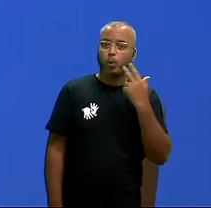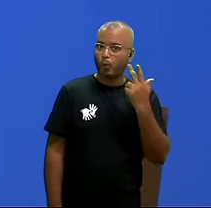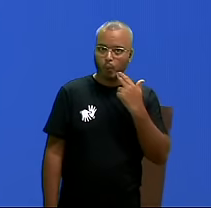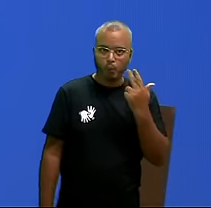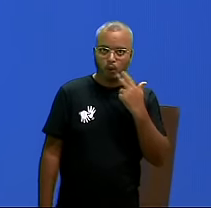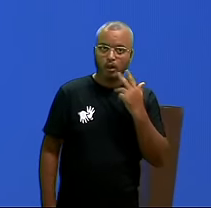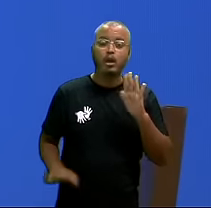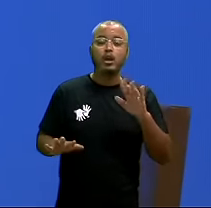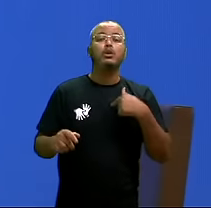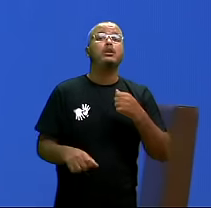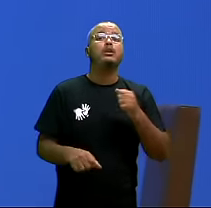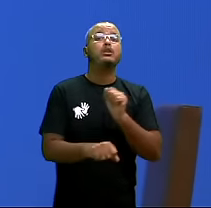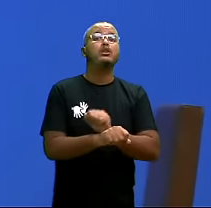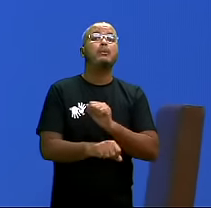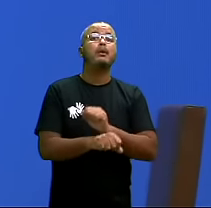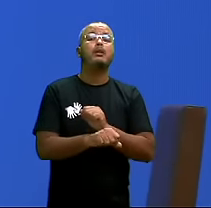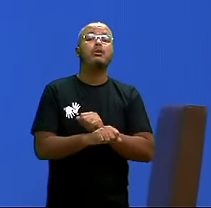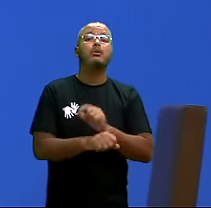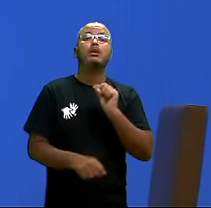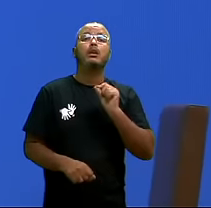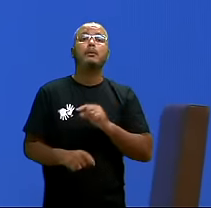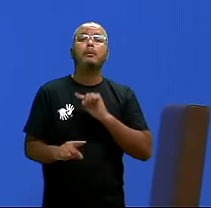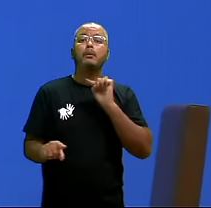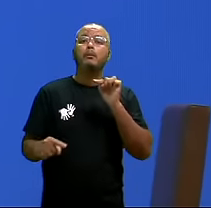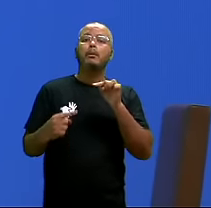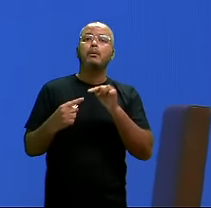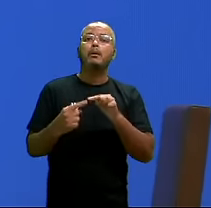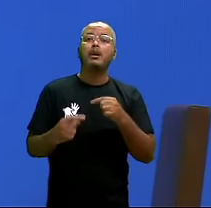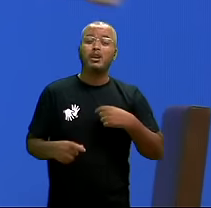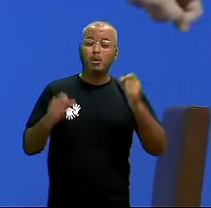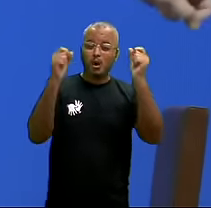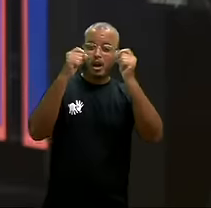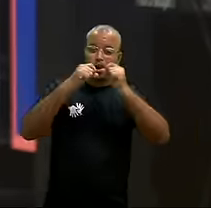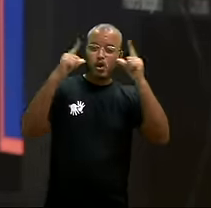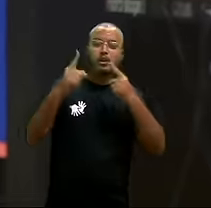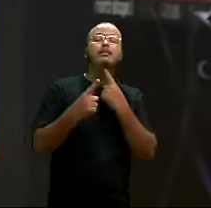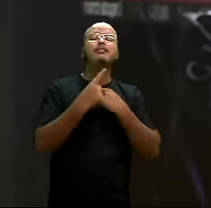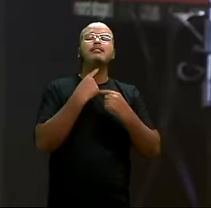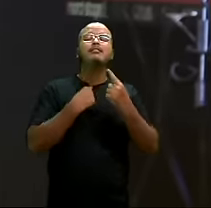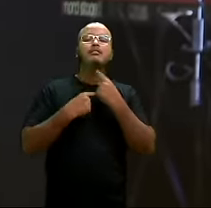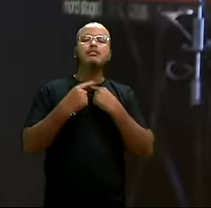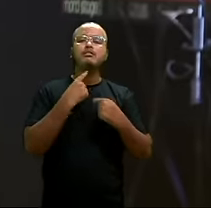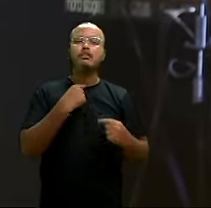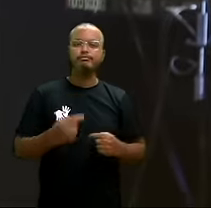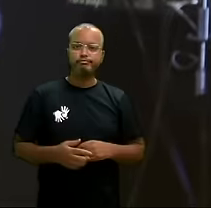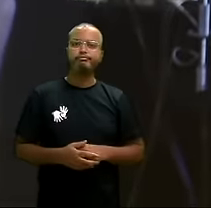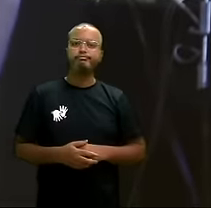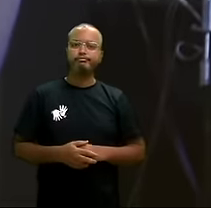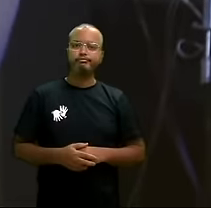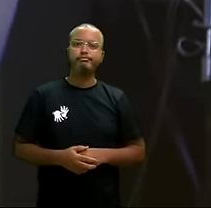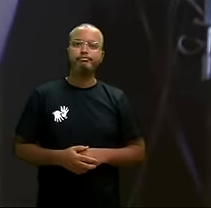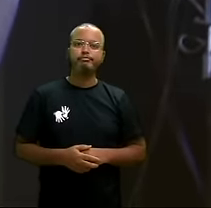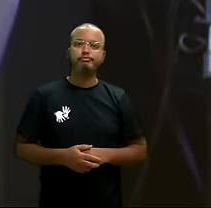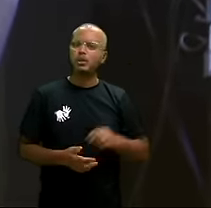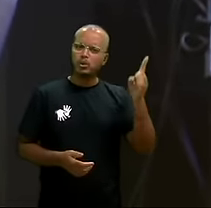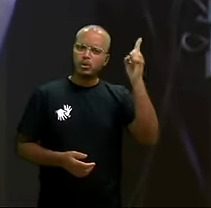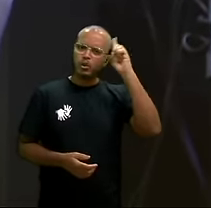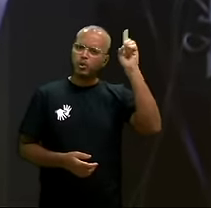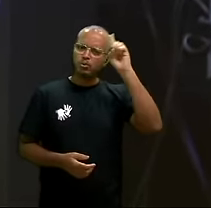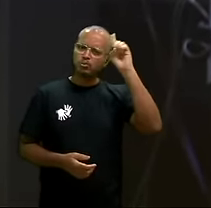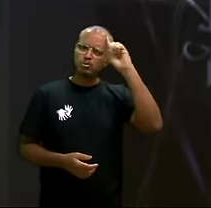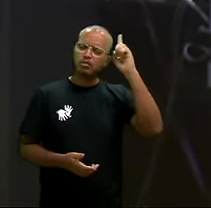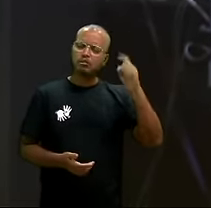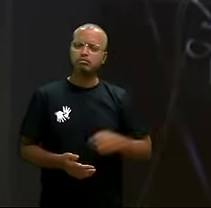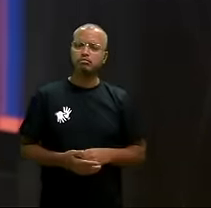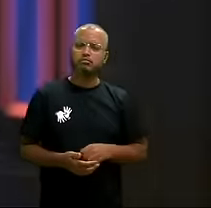eu tenho que esperar pelo intencional. Eu tenho que acordar e desejar fazer todo dia.